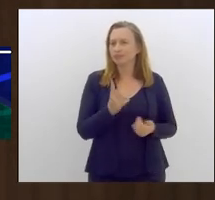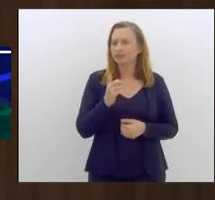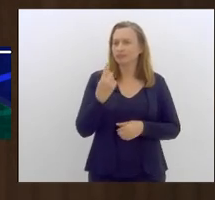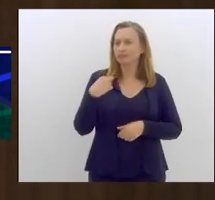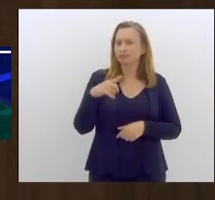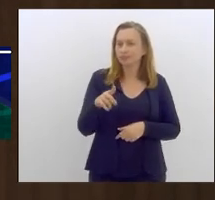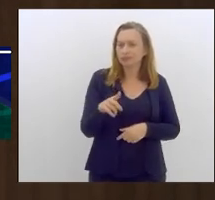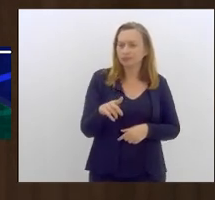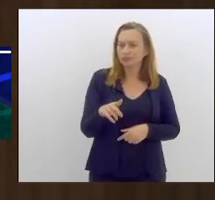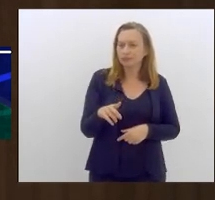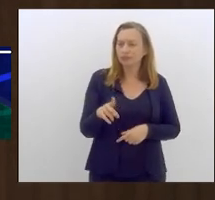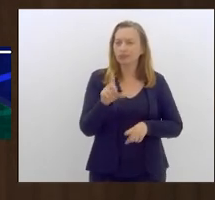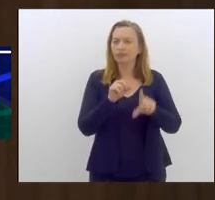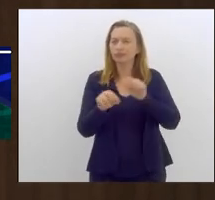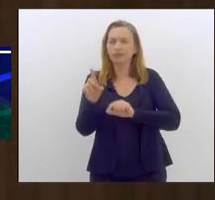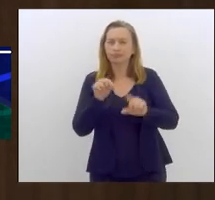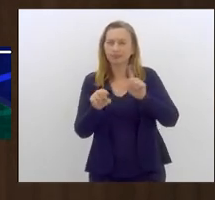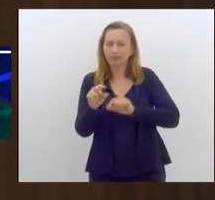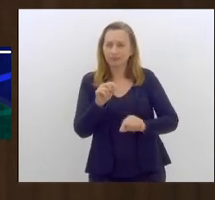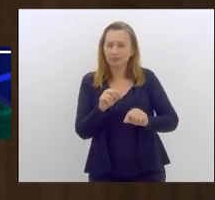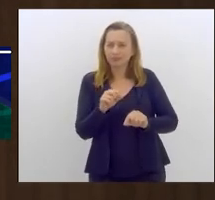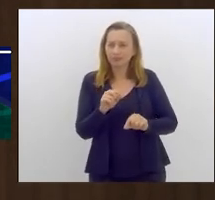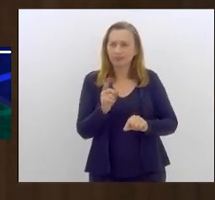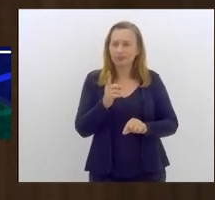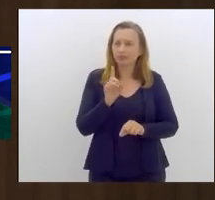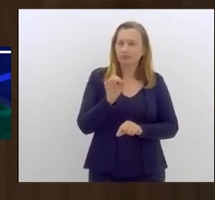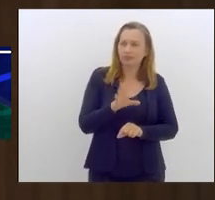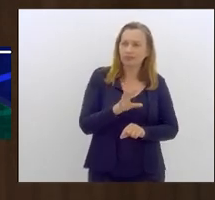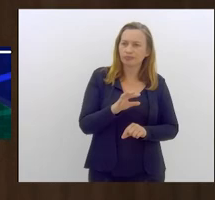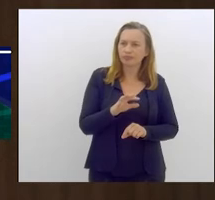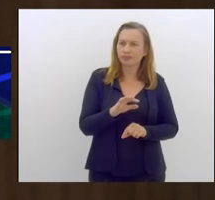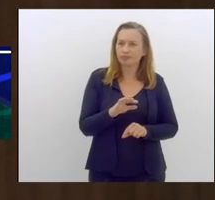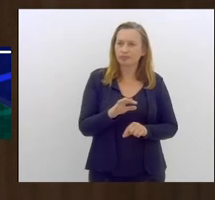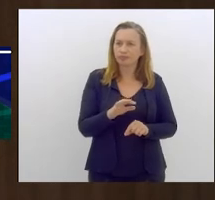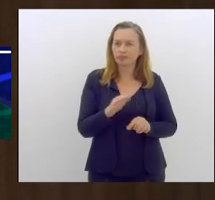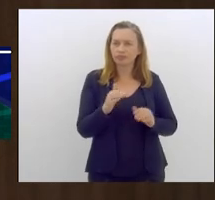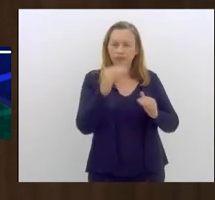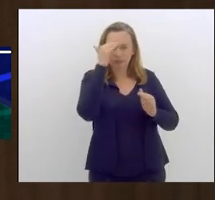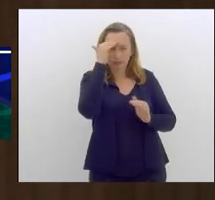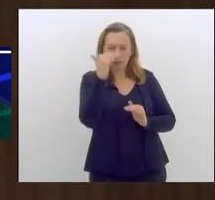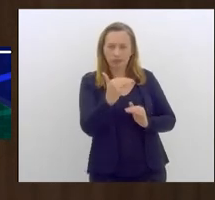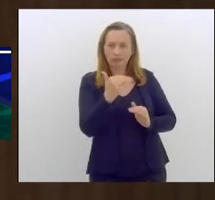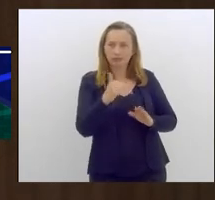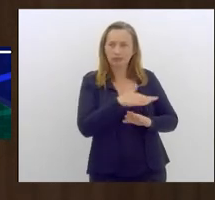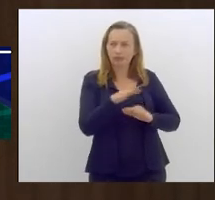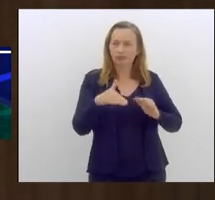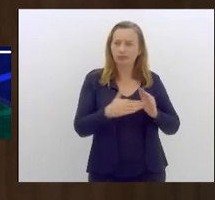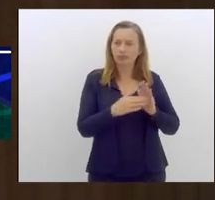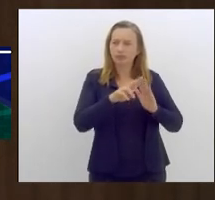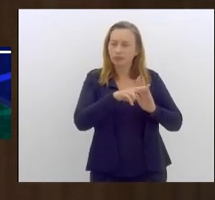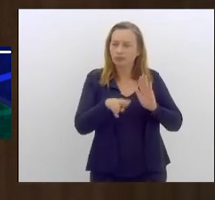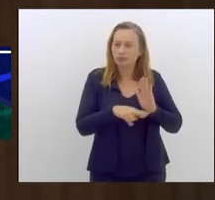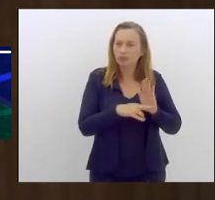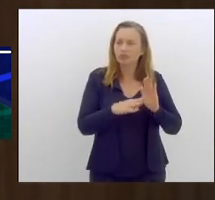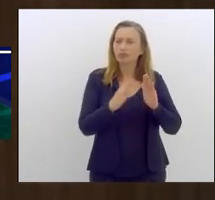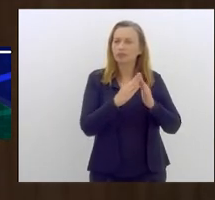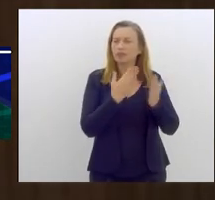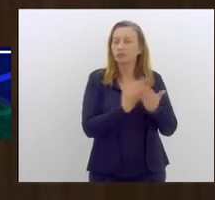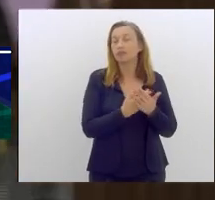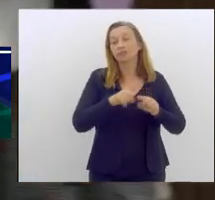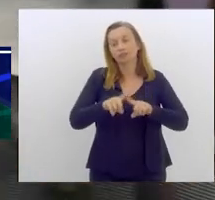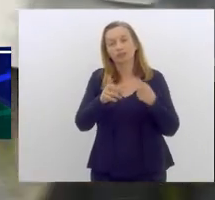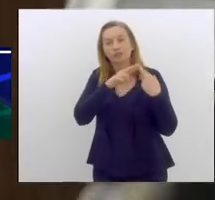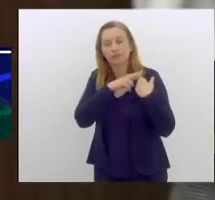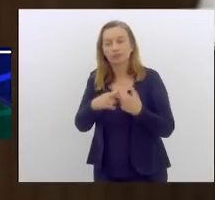participar das tomadas de decisão, ou seja, não é sobre subverter todas as regras da escola, mas é sobre se responsabilizar por